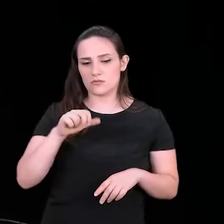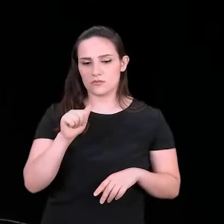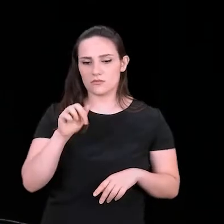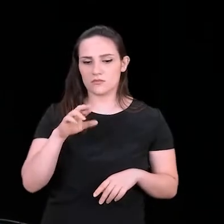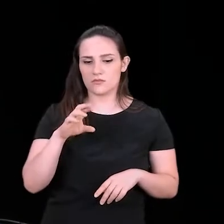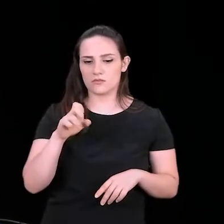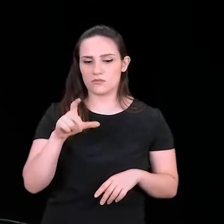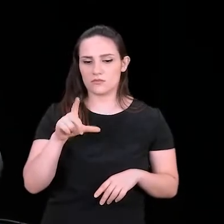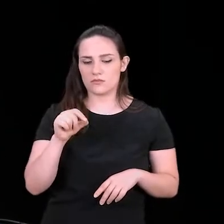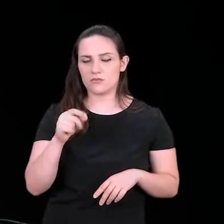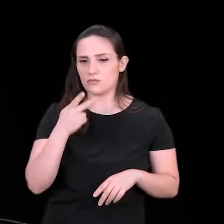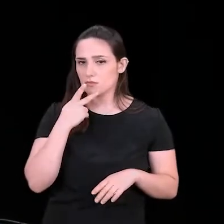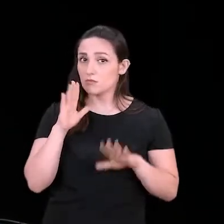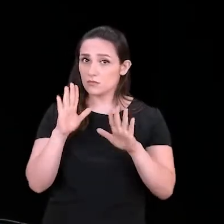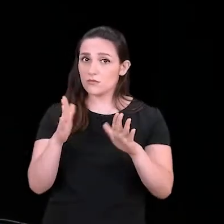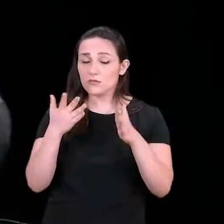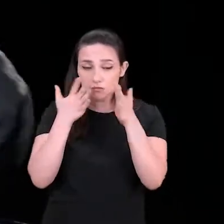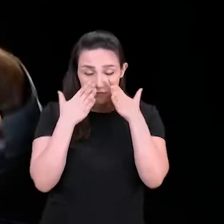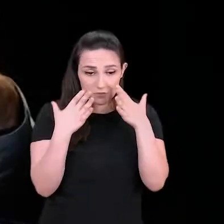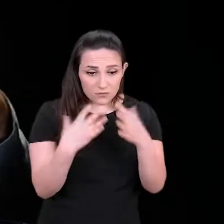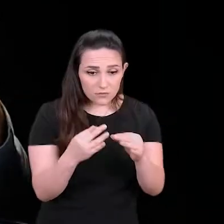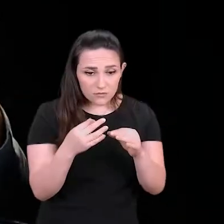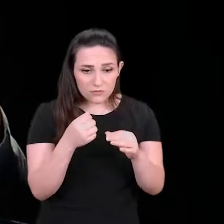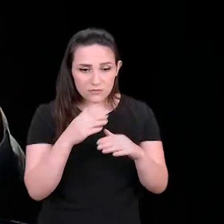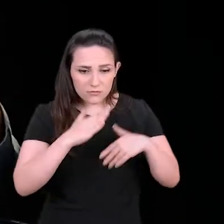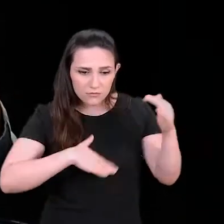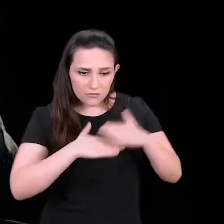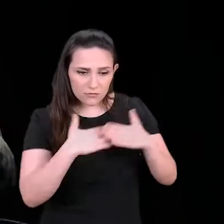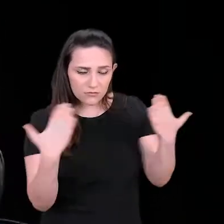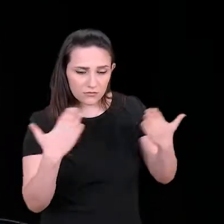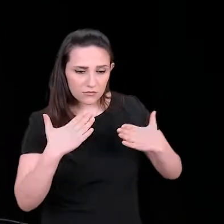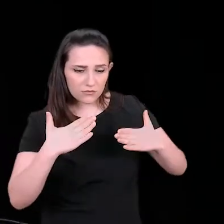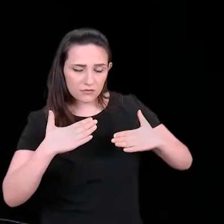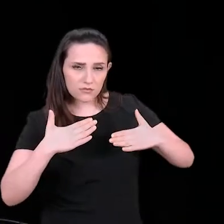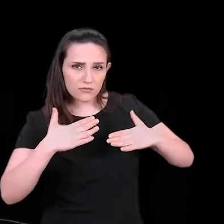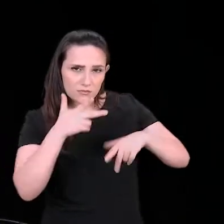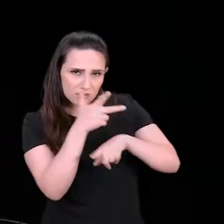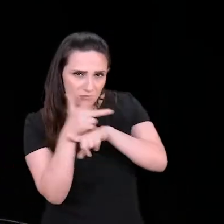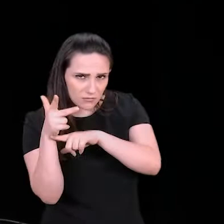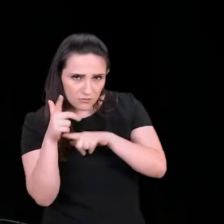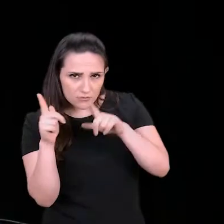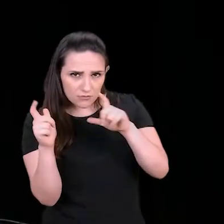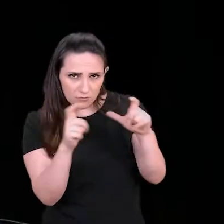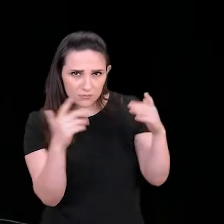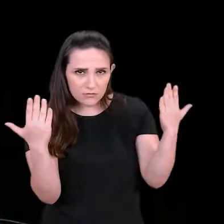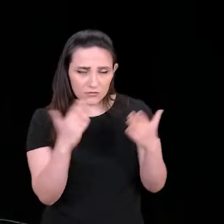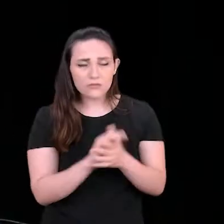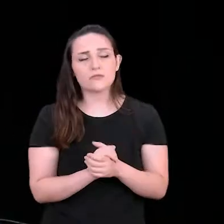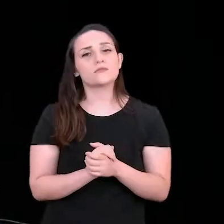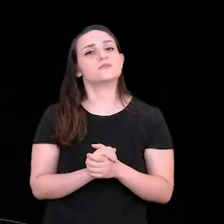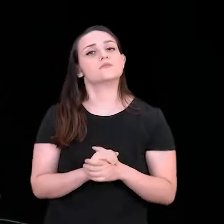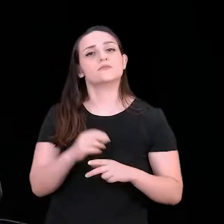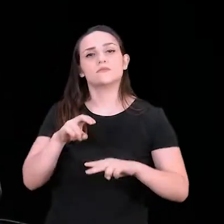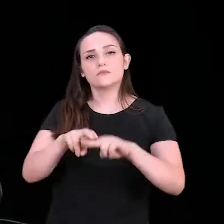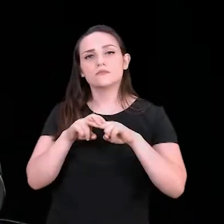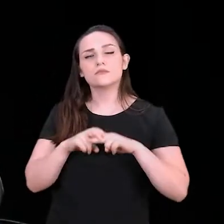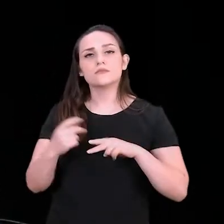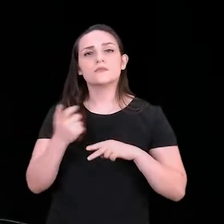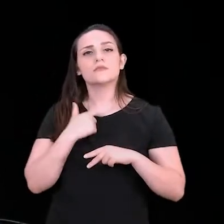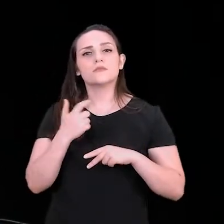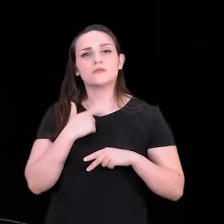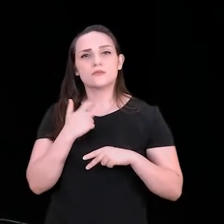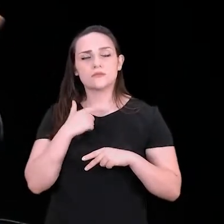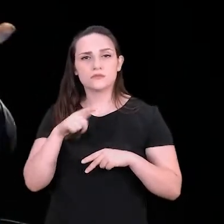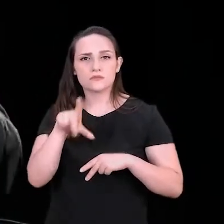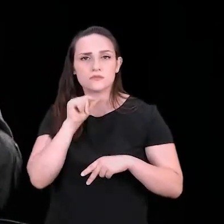professor Marcelo Canso, sugeriu, vamos olhar para a imprensa, né, para a imprensa regional. E nesse sentido eu fiz a escolha